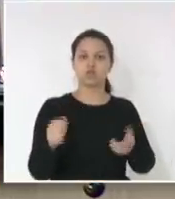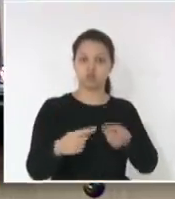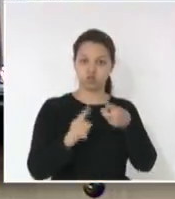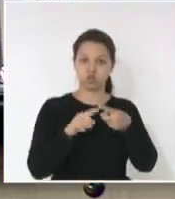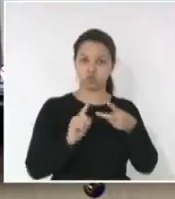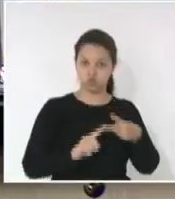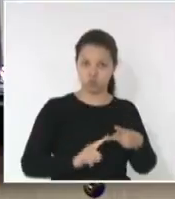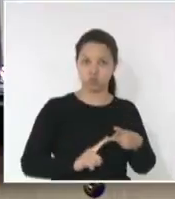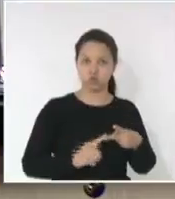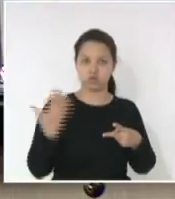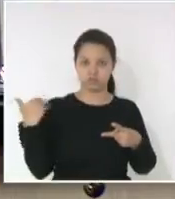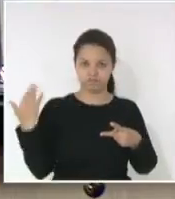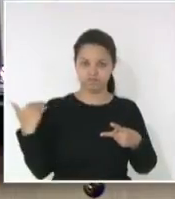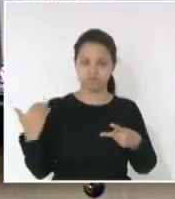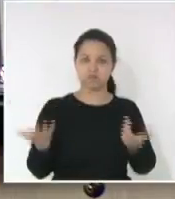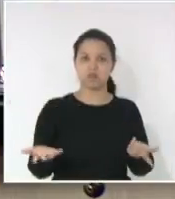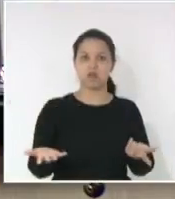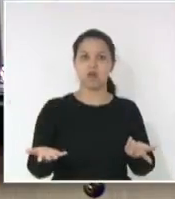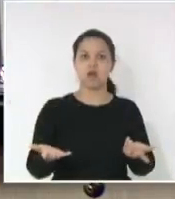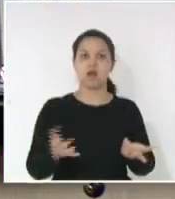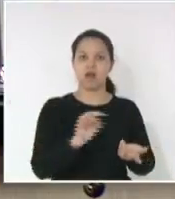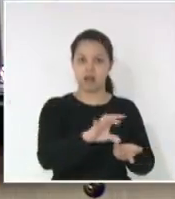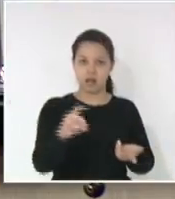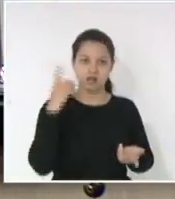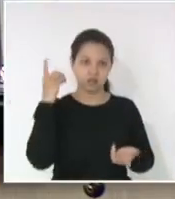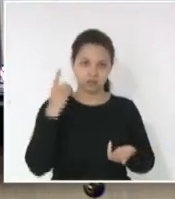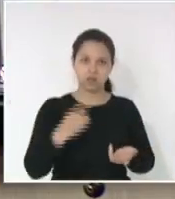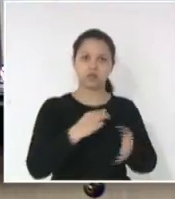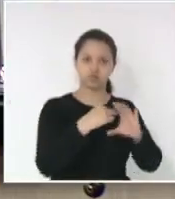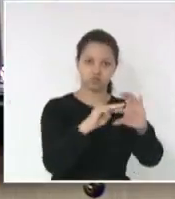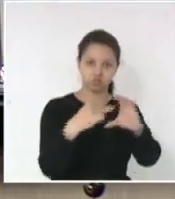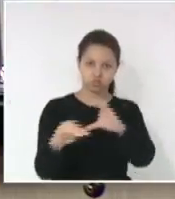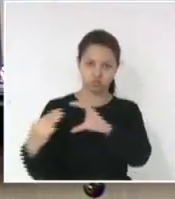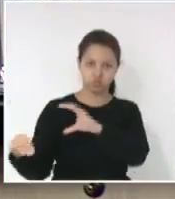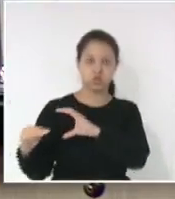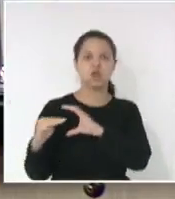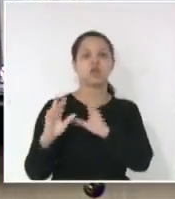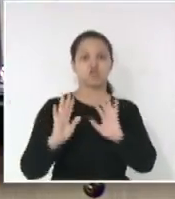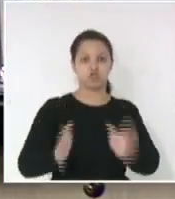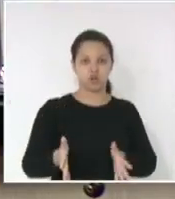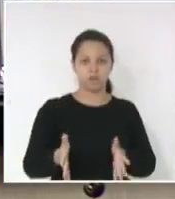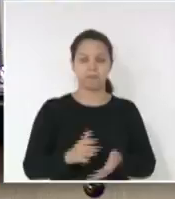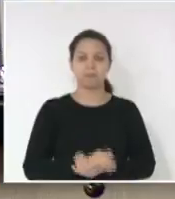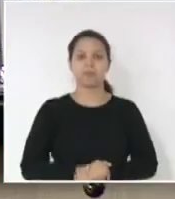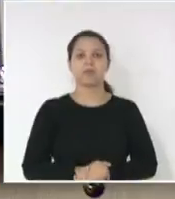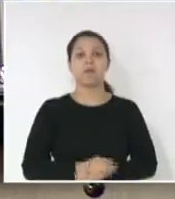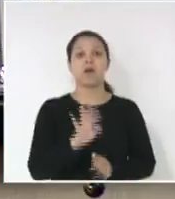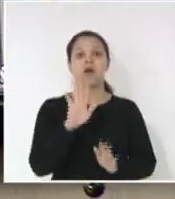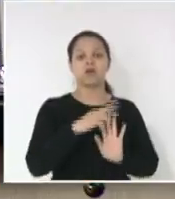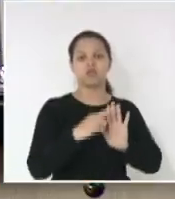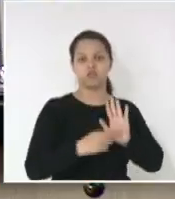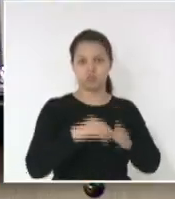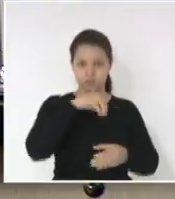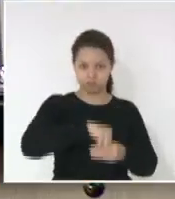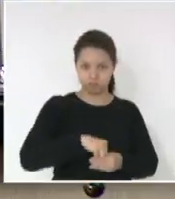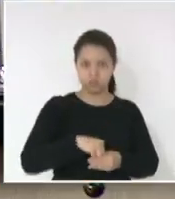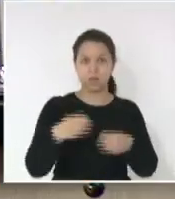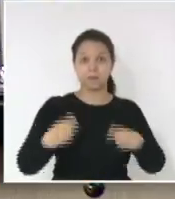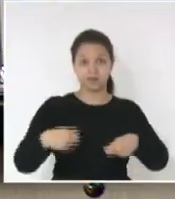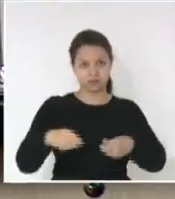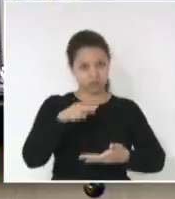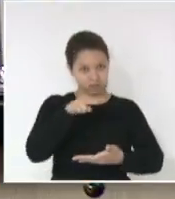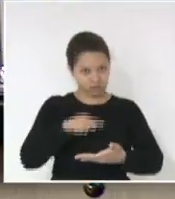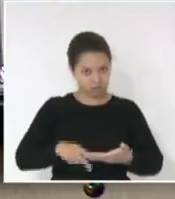sessões anteriores e os deputados já receberam todos em seus e-mails, mas por conta do nosso regimento interno é preciso fazer a